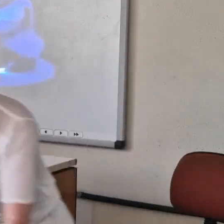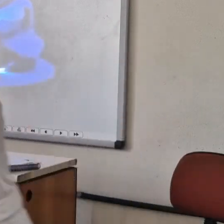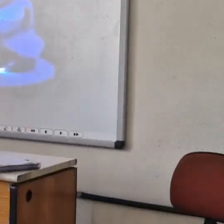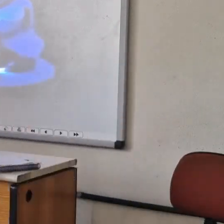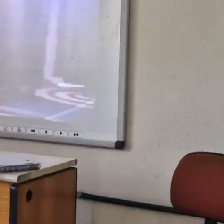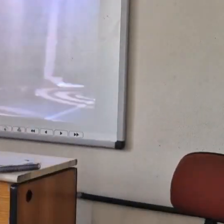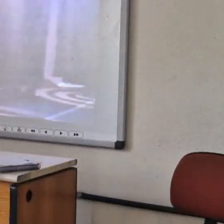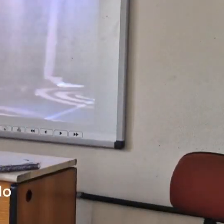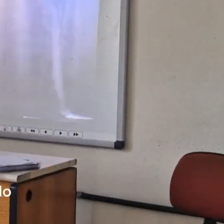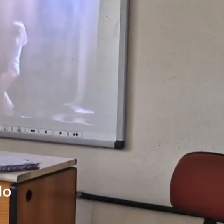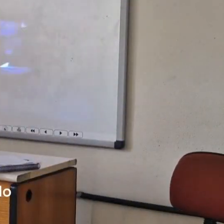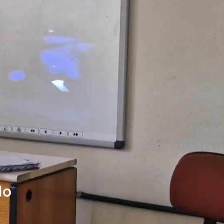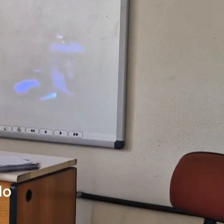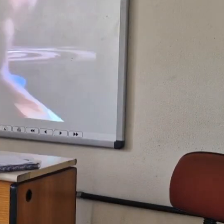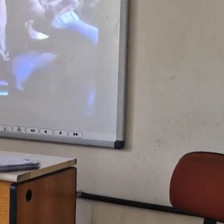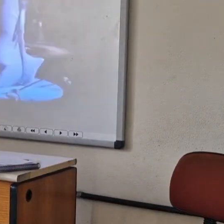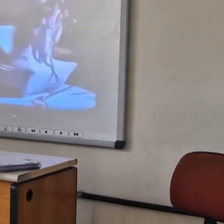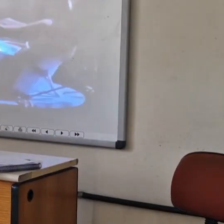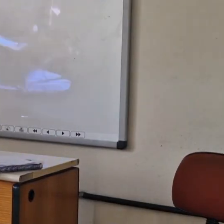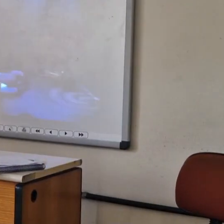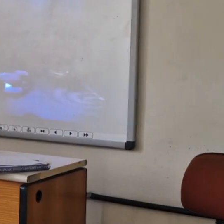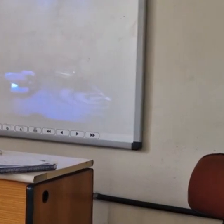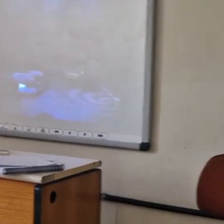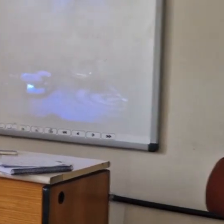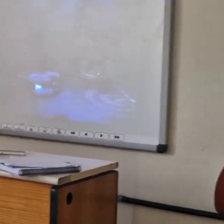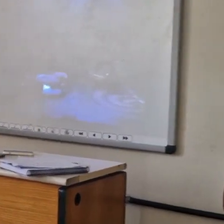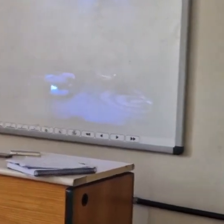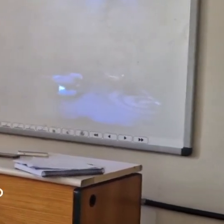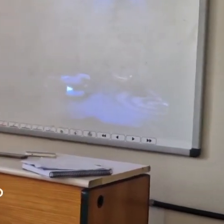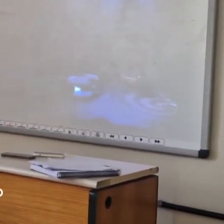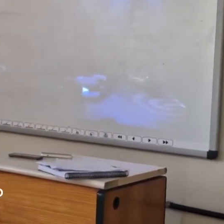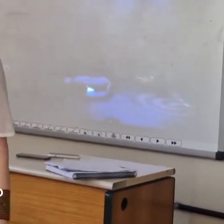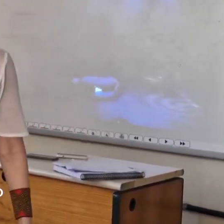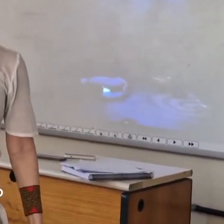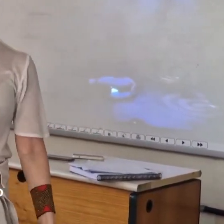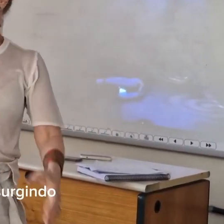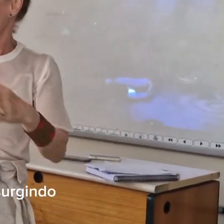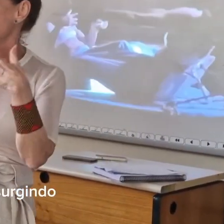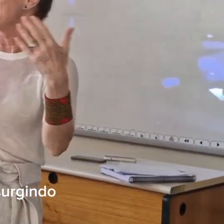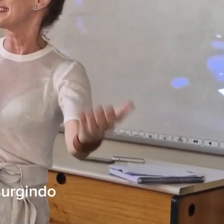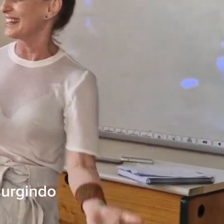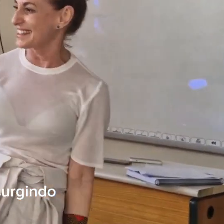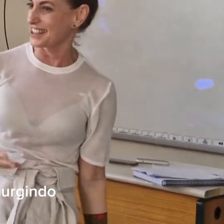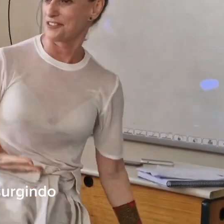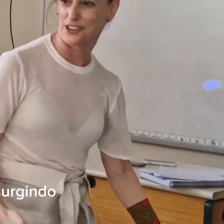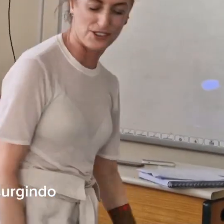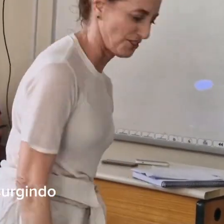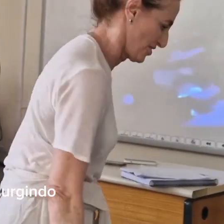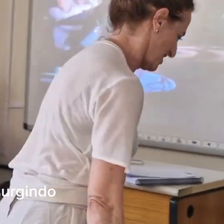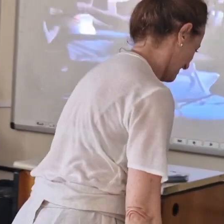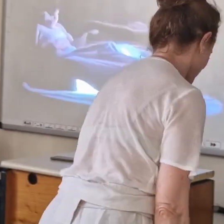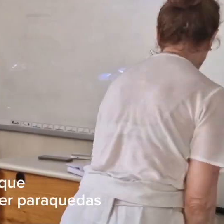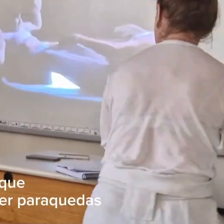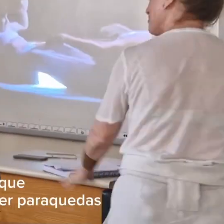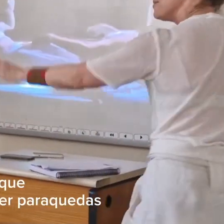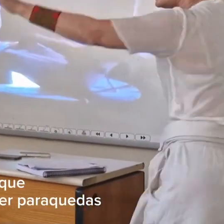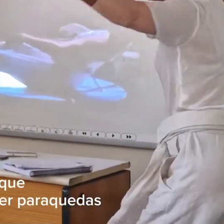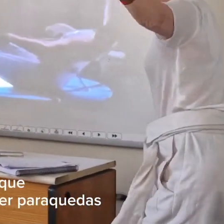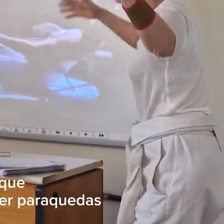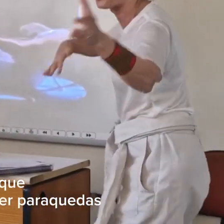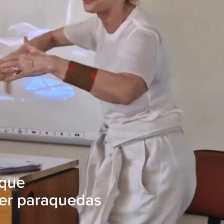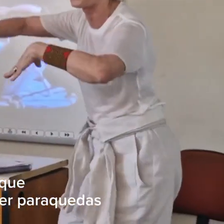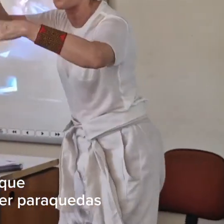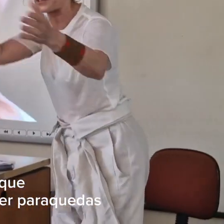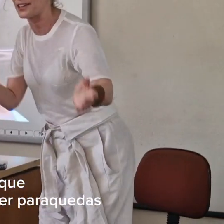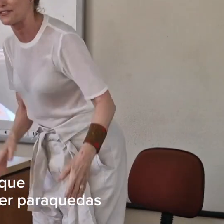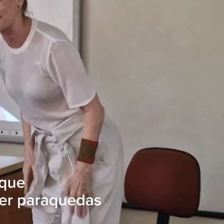dentro. Mas sim, eu vendo, é a solução. Eu não dei, não. Foi na pesquisa que foi surgindo. Ah, não, é